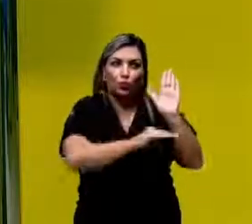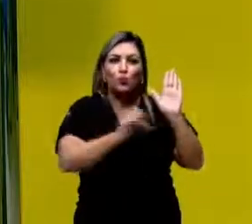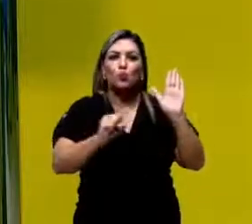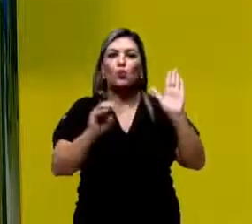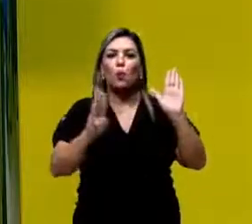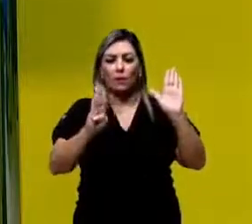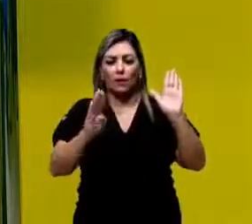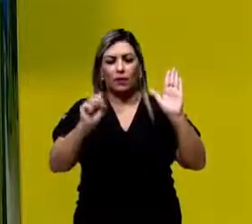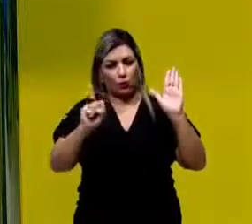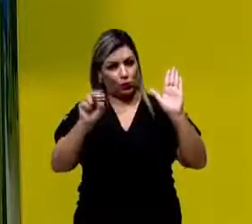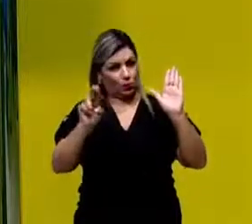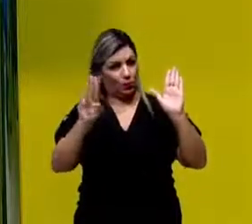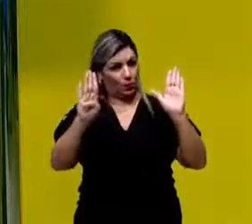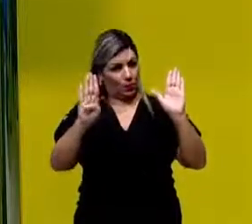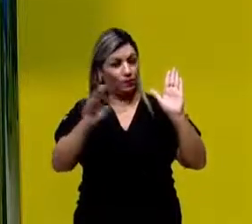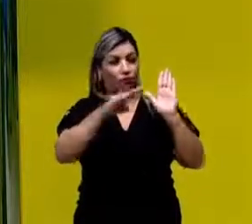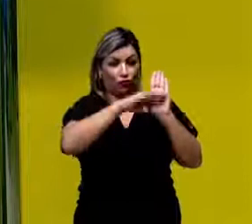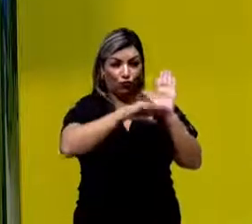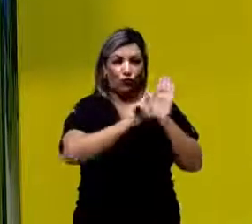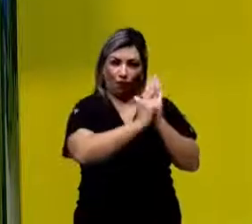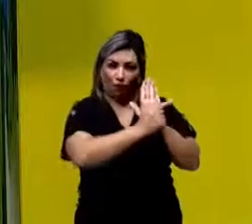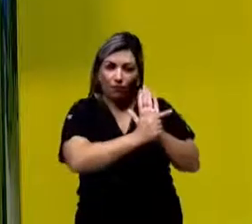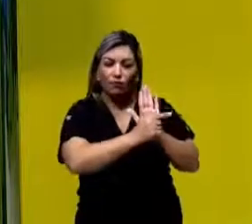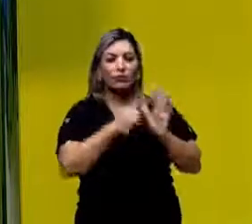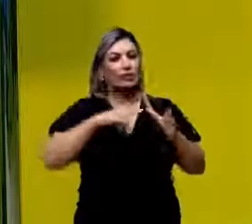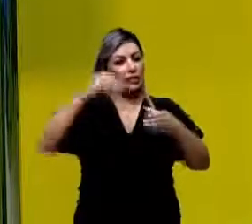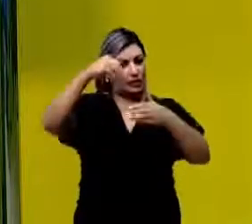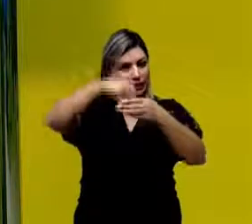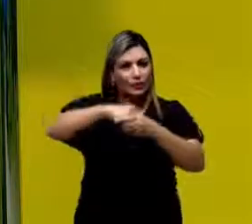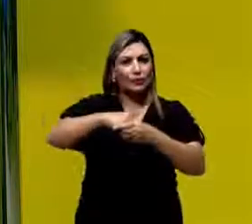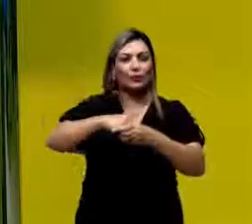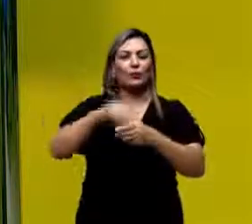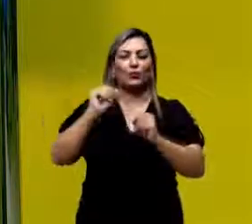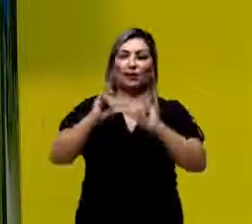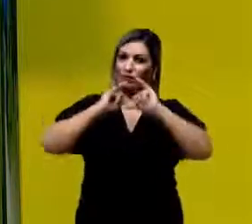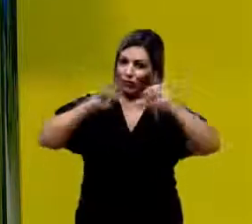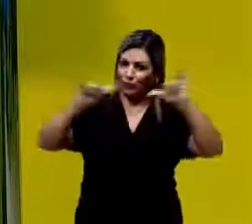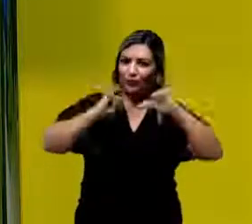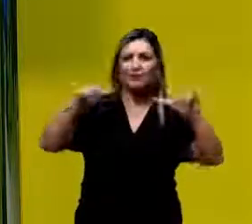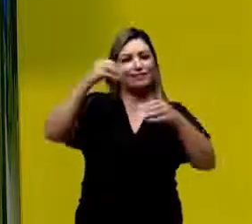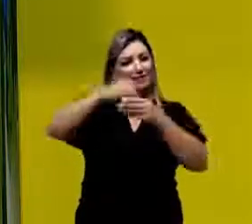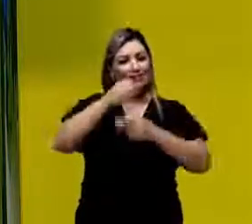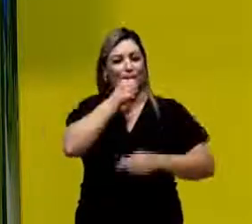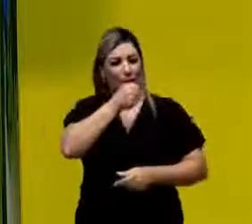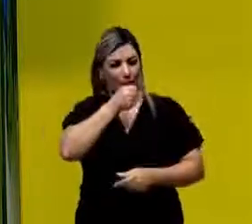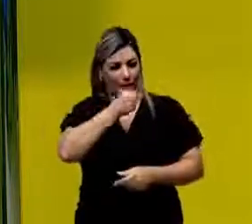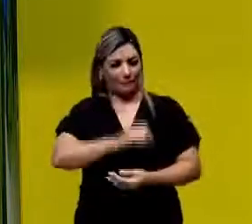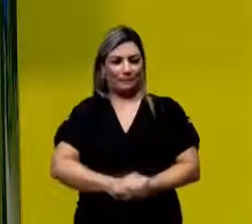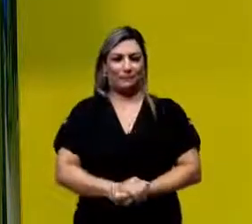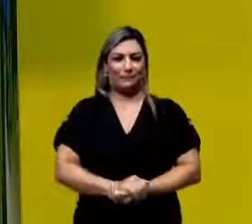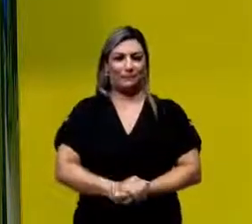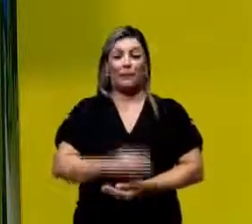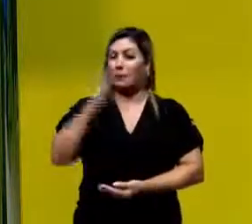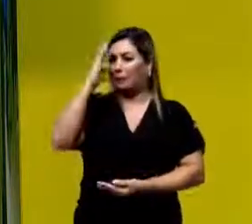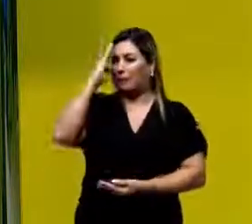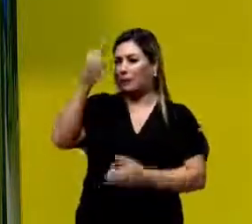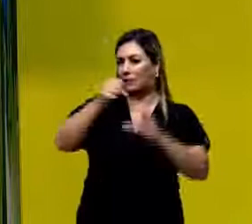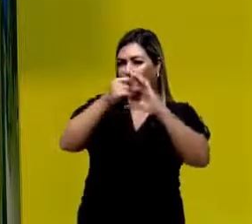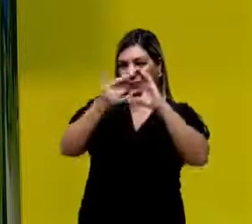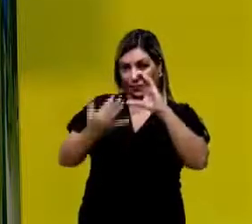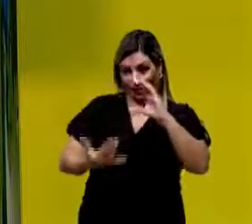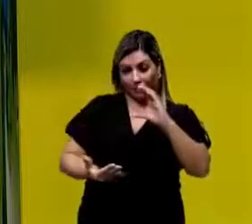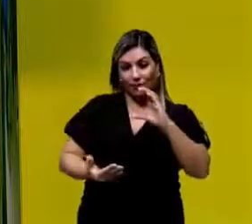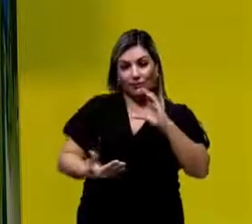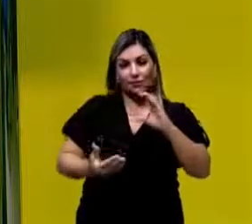parte desse dessa particularidade aqui que são as notícias Ok então assim as principais